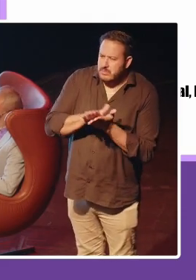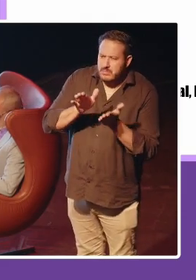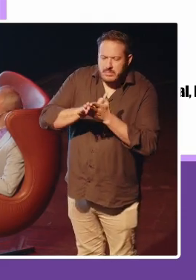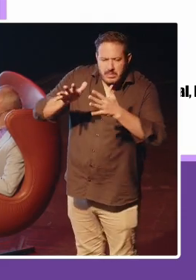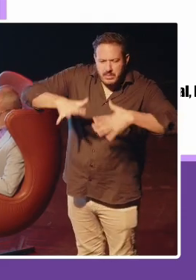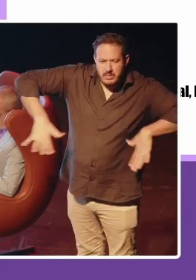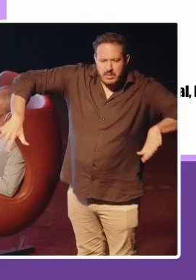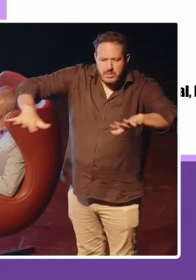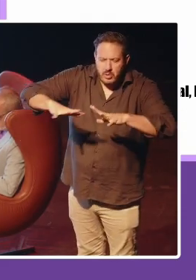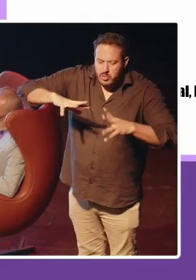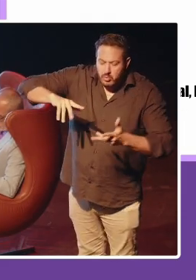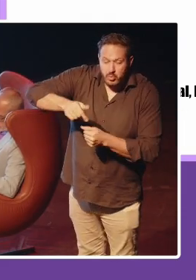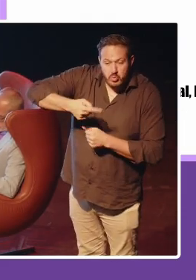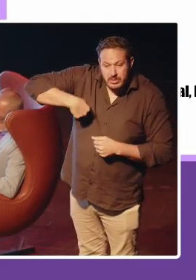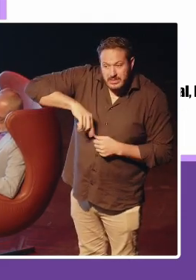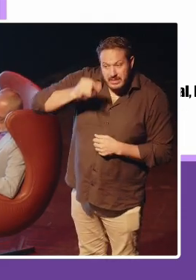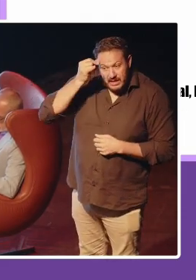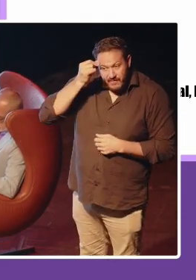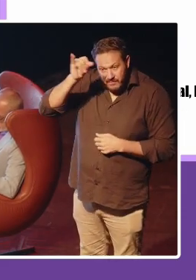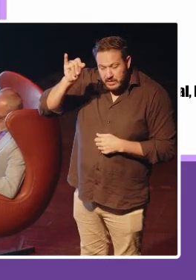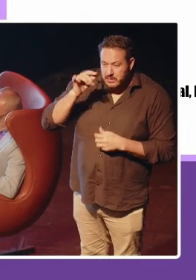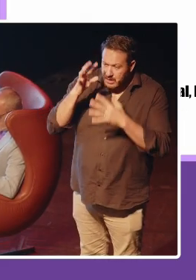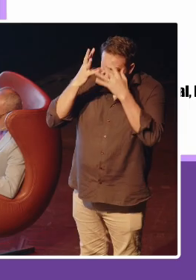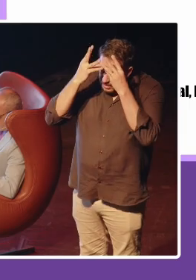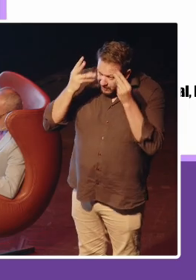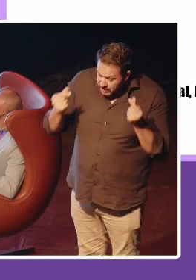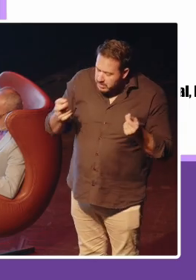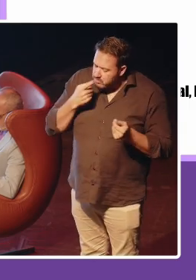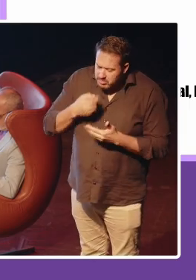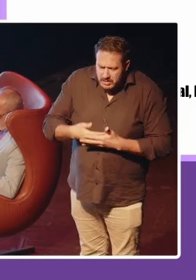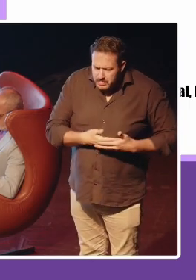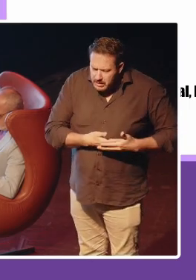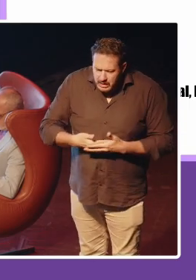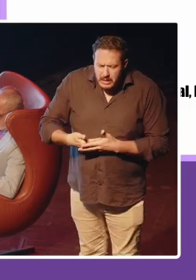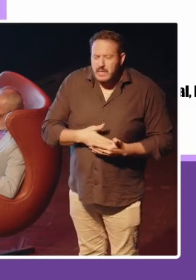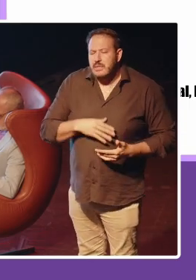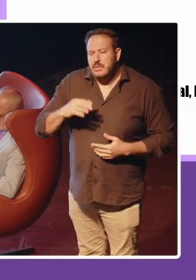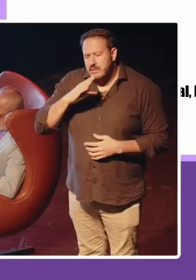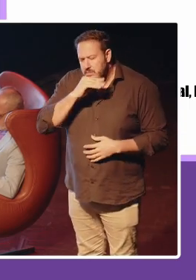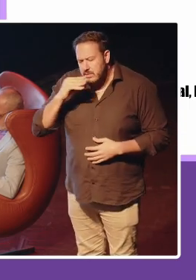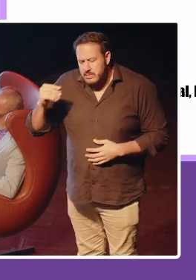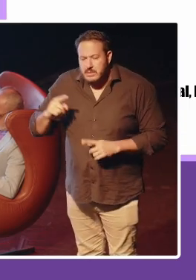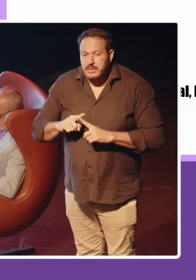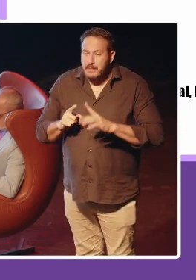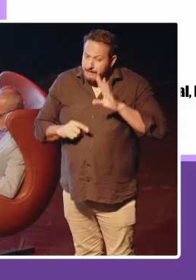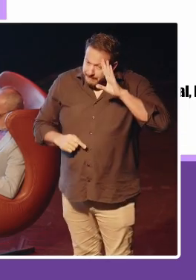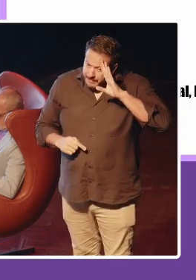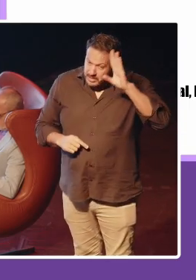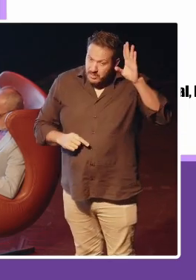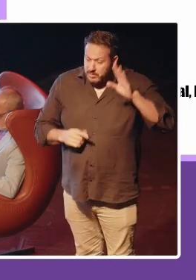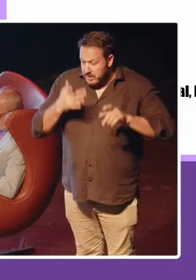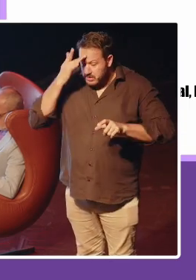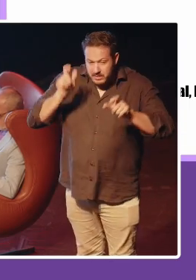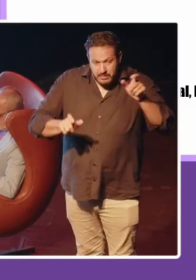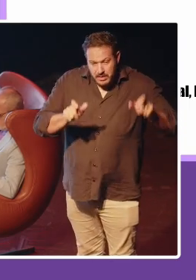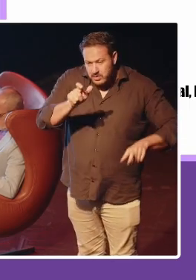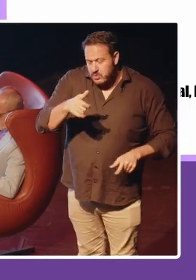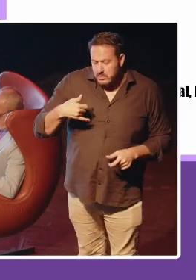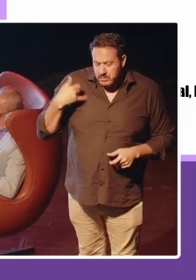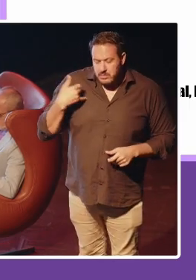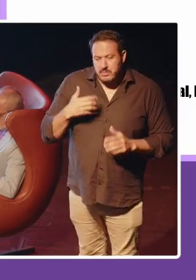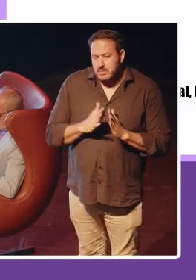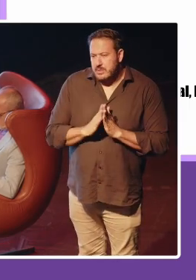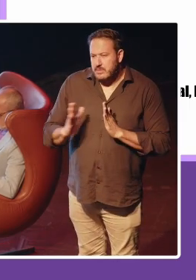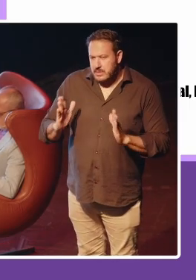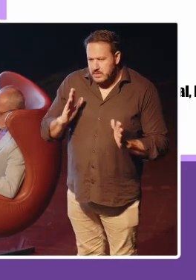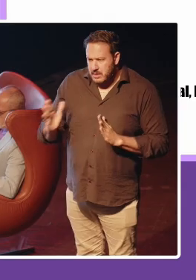a gente previne demência desde a infância, adolescência e principalmente em pessoas de meia-idade,